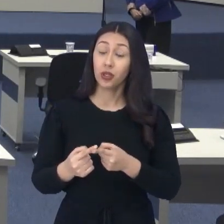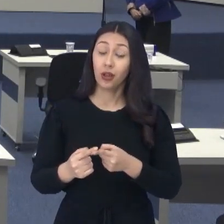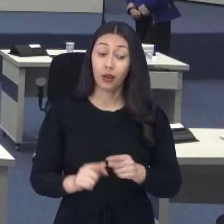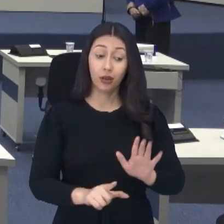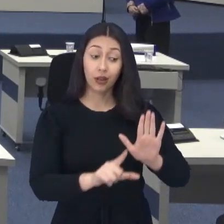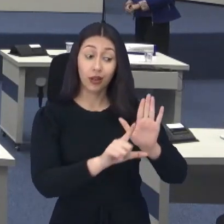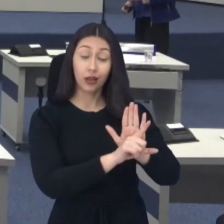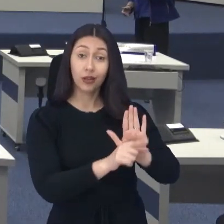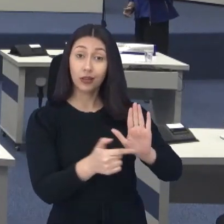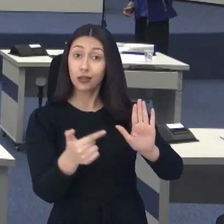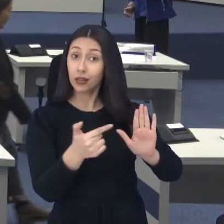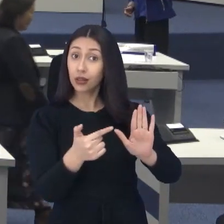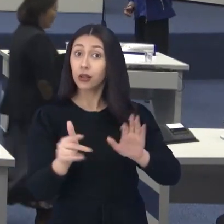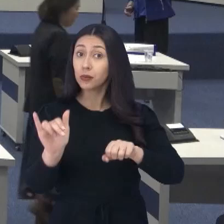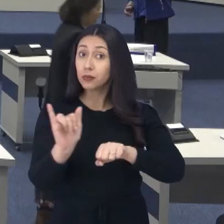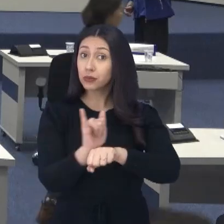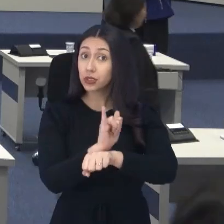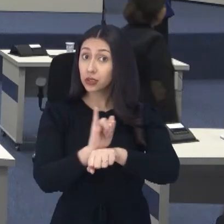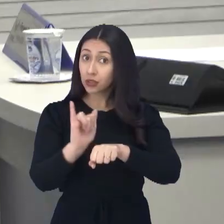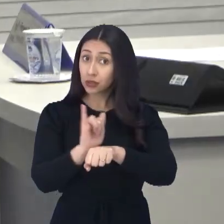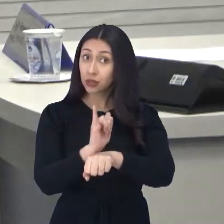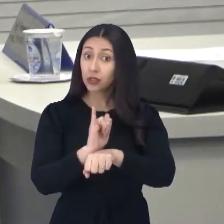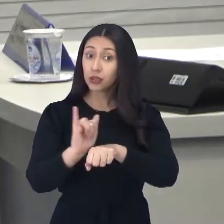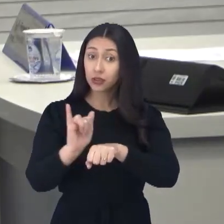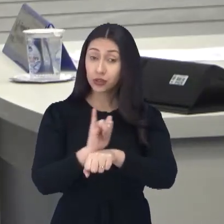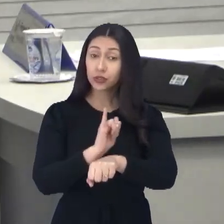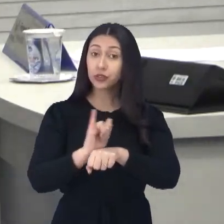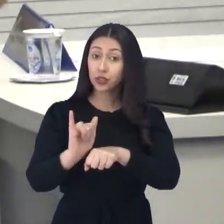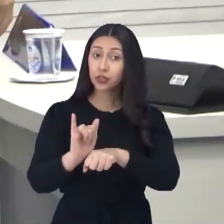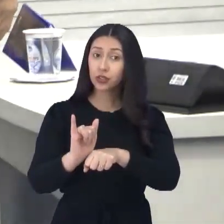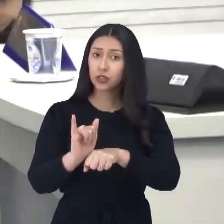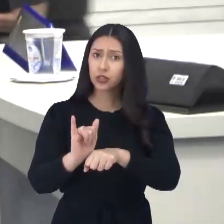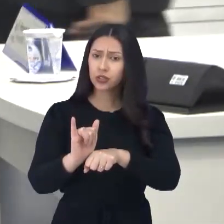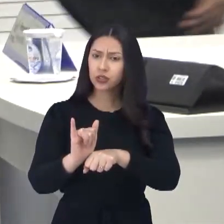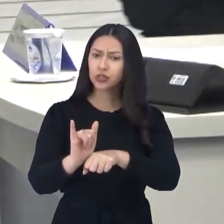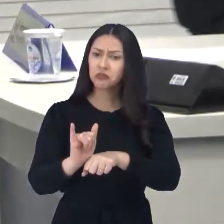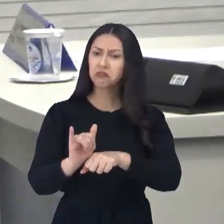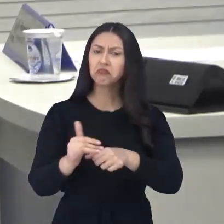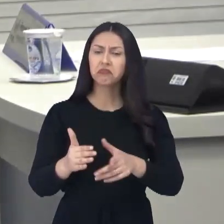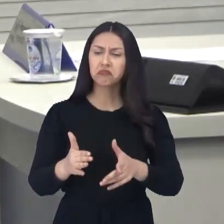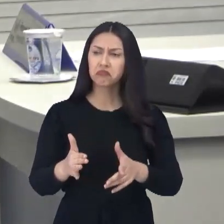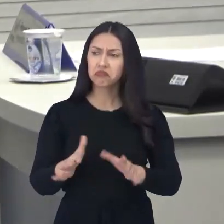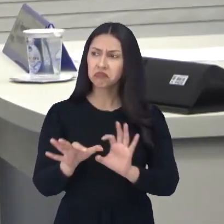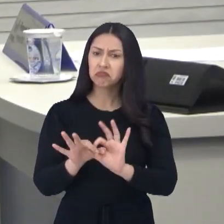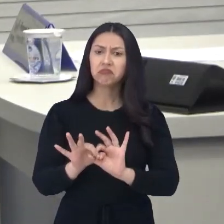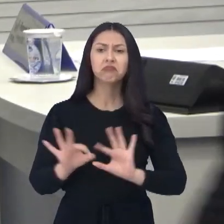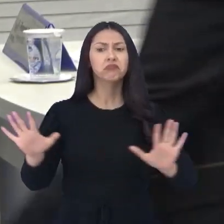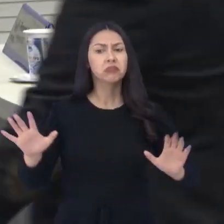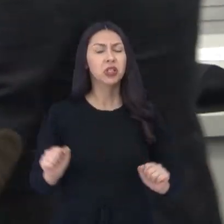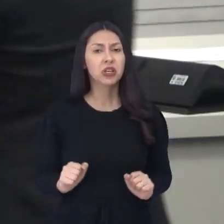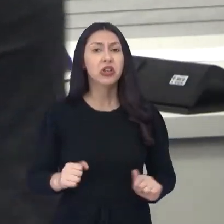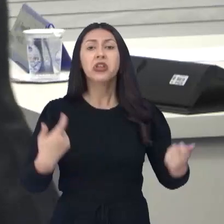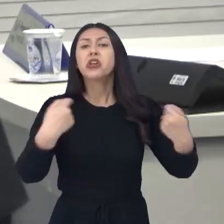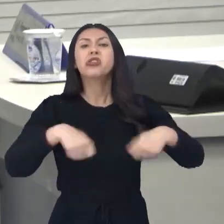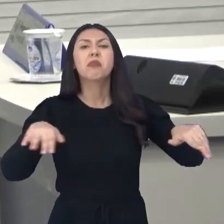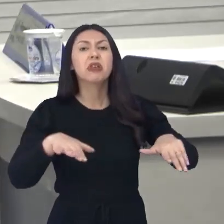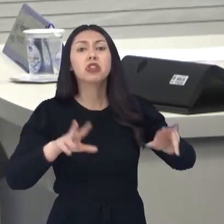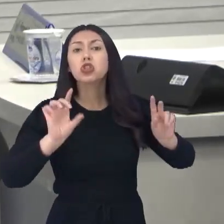lei é uma maneira de moralizar essa Câmara, tirar a submissão,